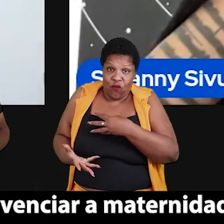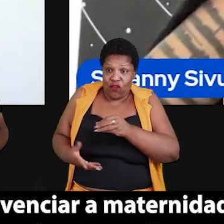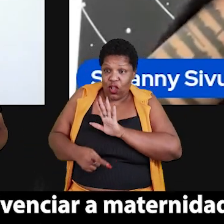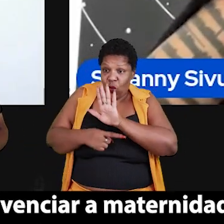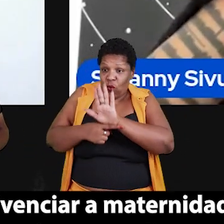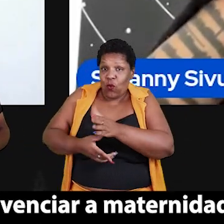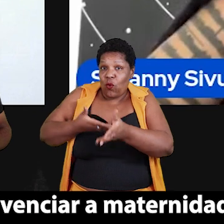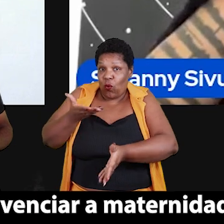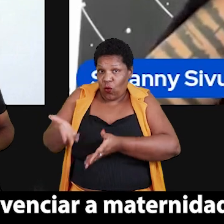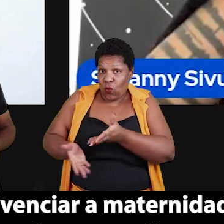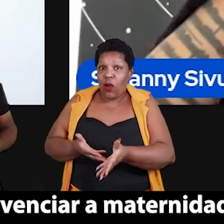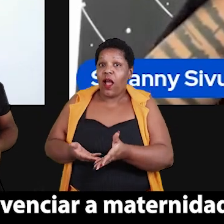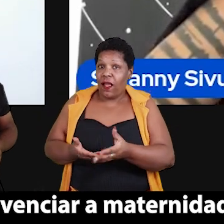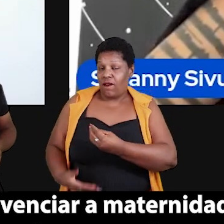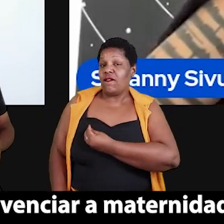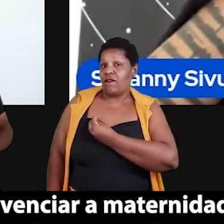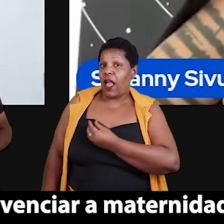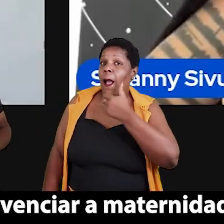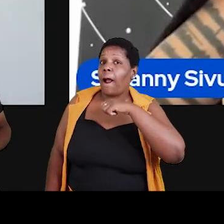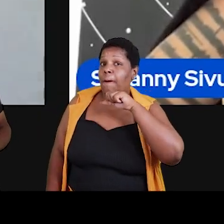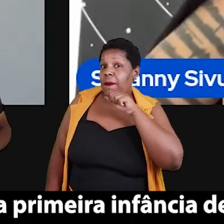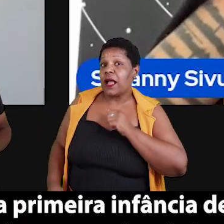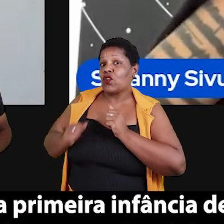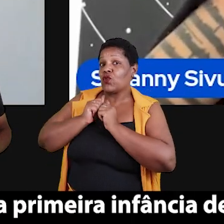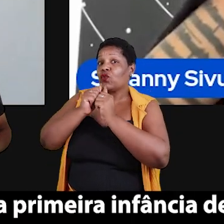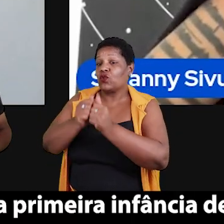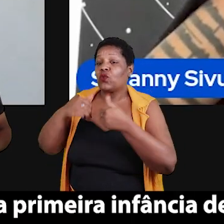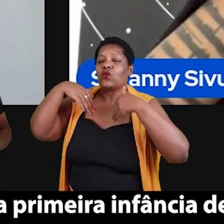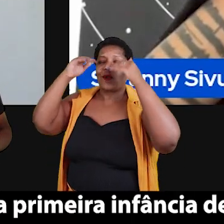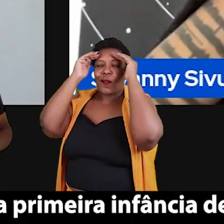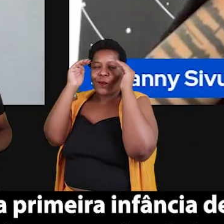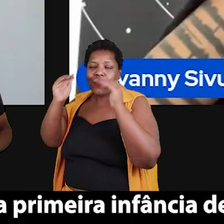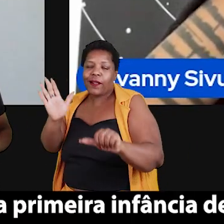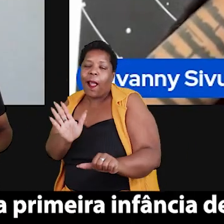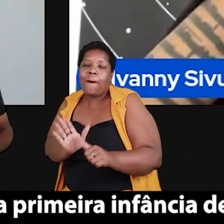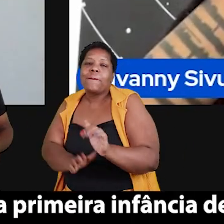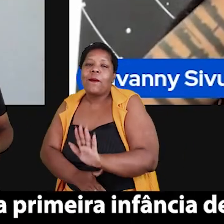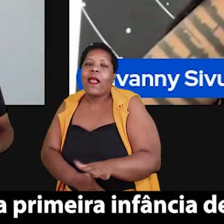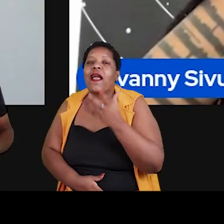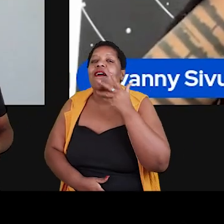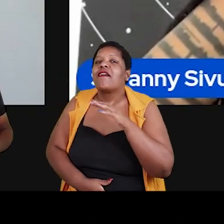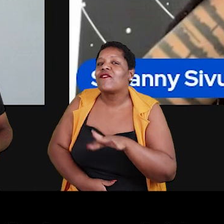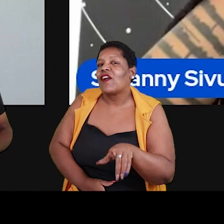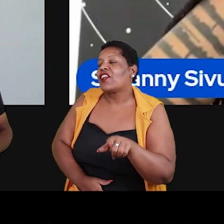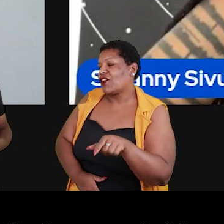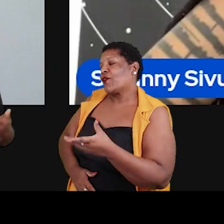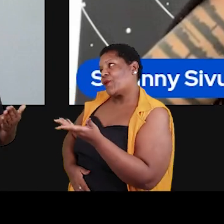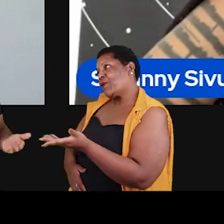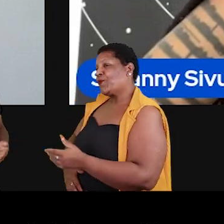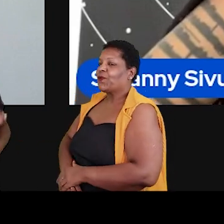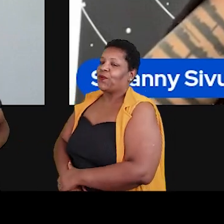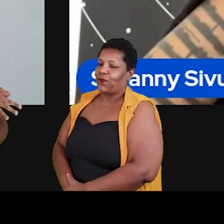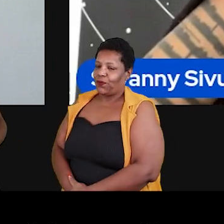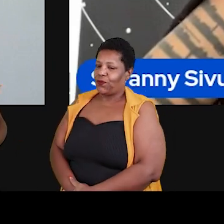preciso vivenciar a maternidade, eu preciso estar ali respeitando a primeira infância dele, né? É um flash, passa Então é rápido